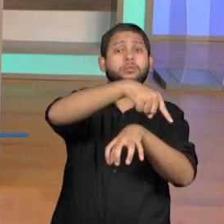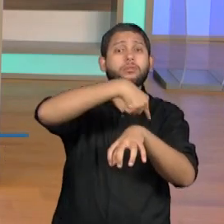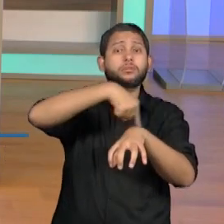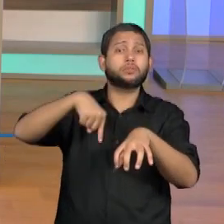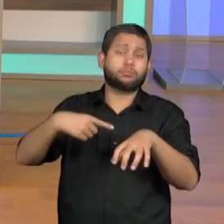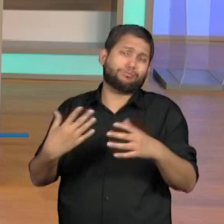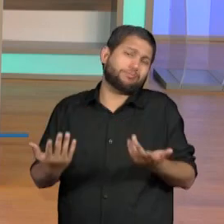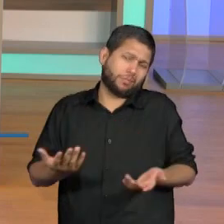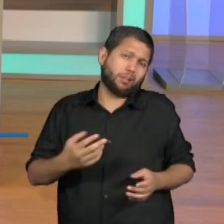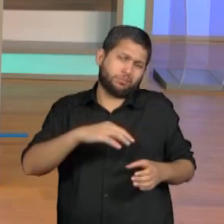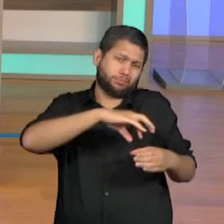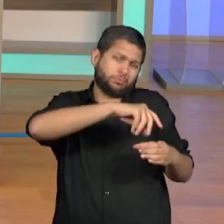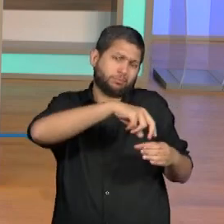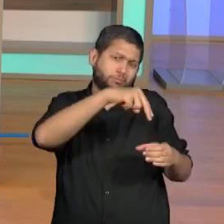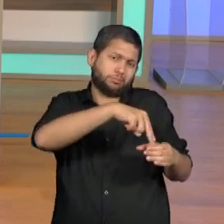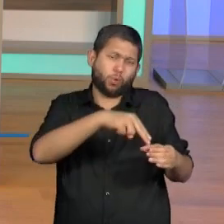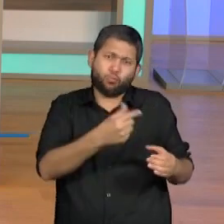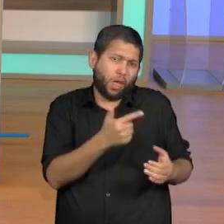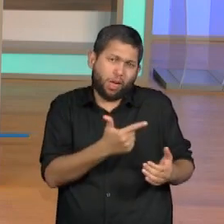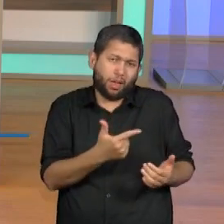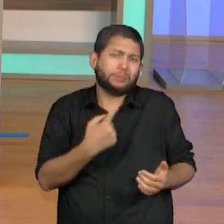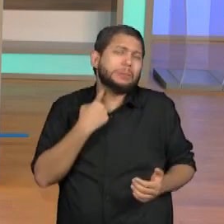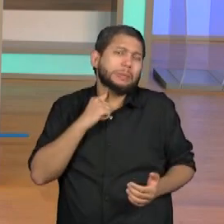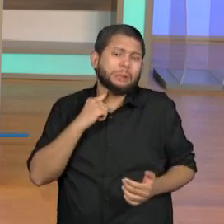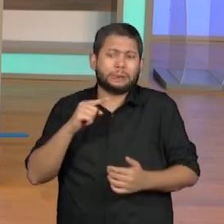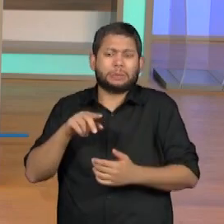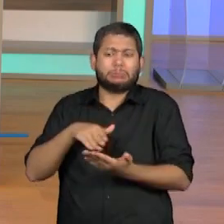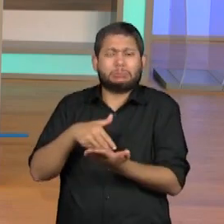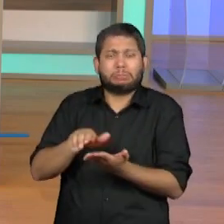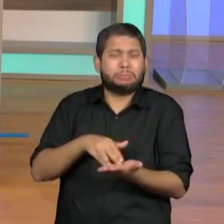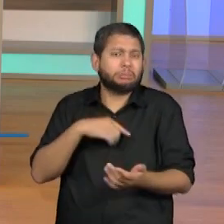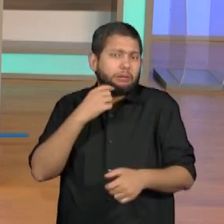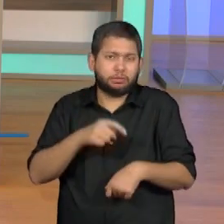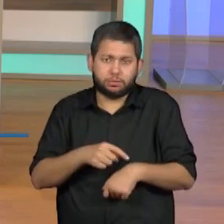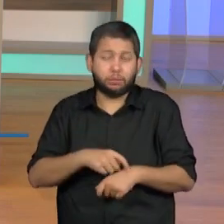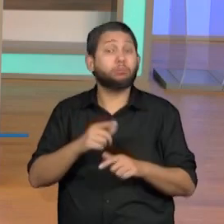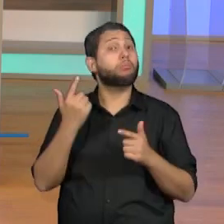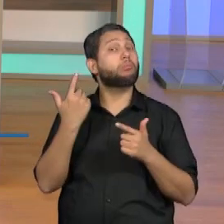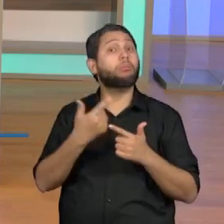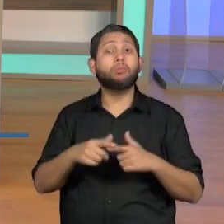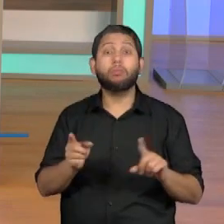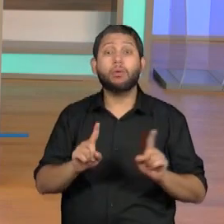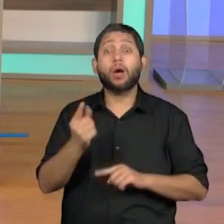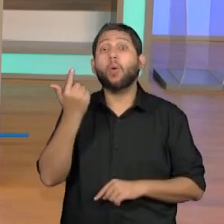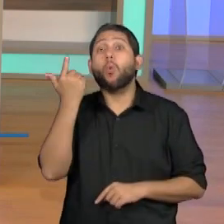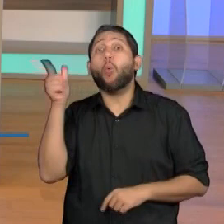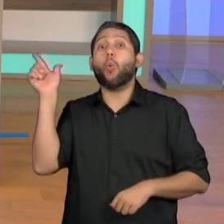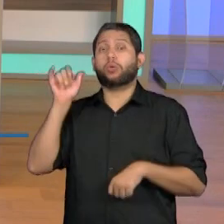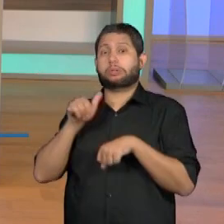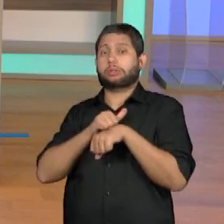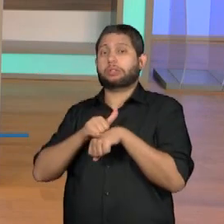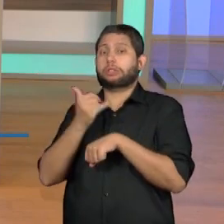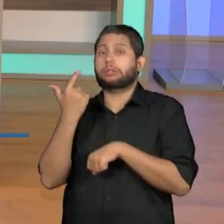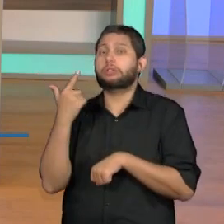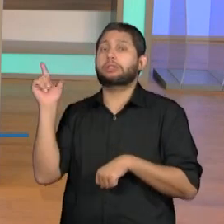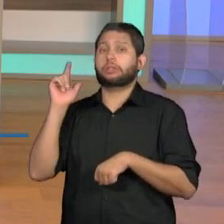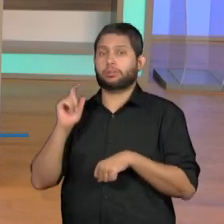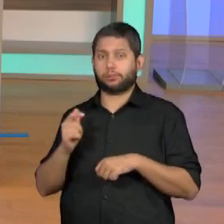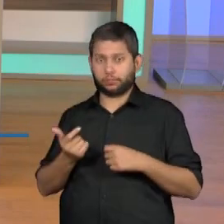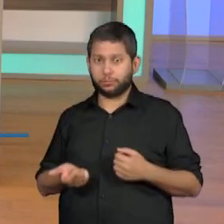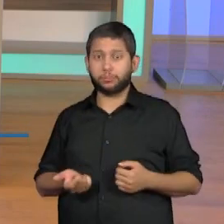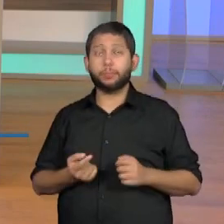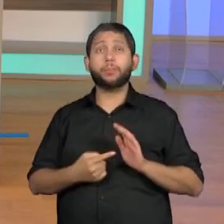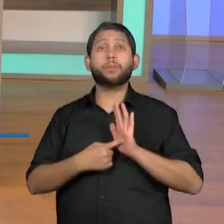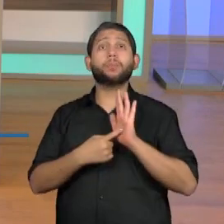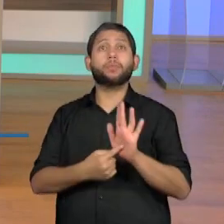lá para poder fazer, né? E aí não tem tempo. Então, você pode pegar o seu formato aqui. Agora eu